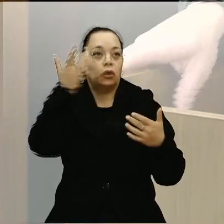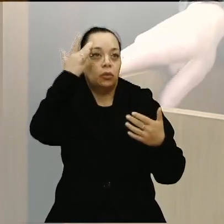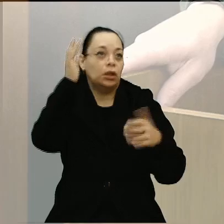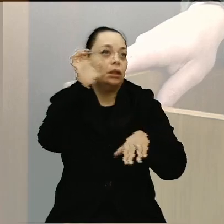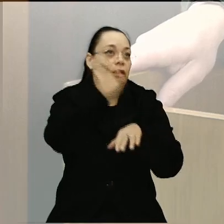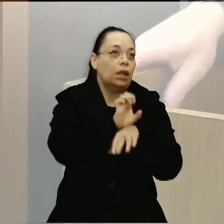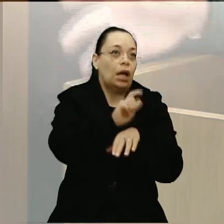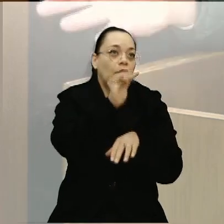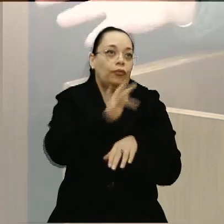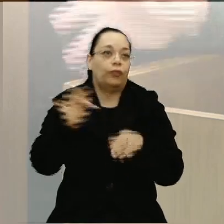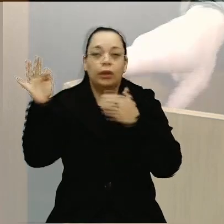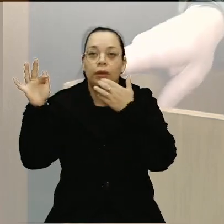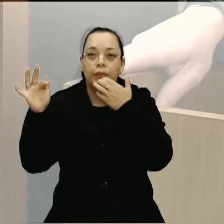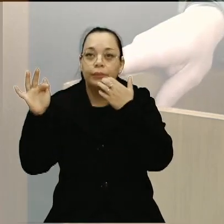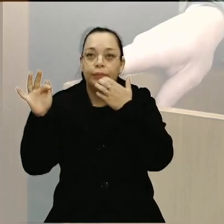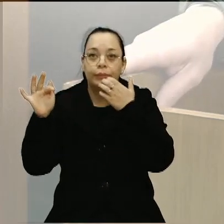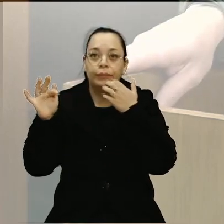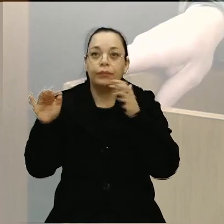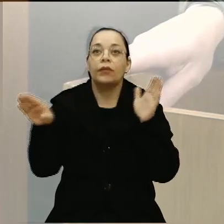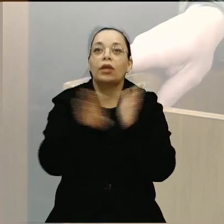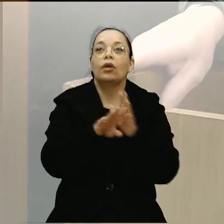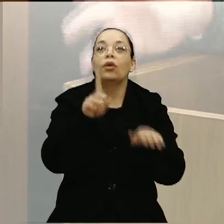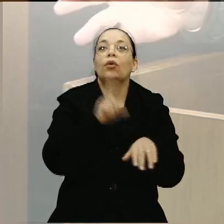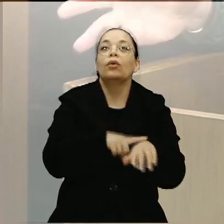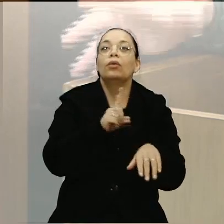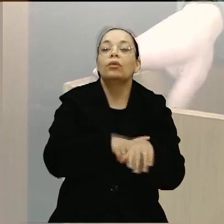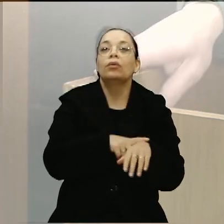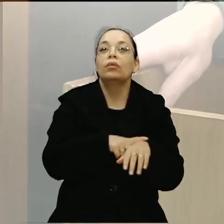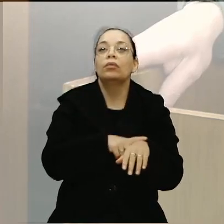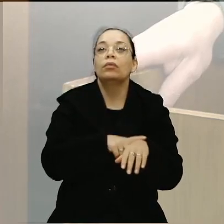se é governo federal. Chegou na hora de eu